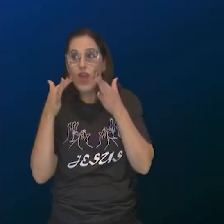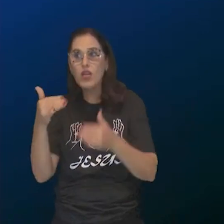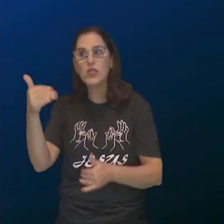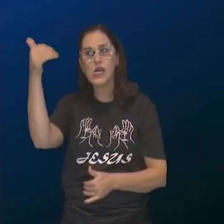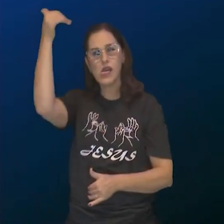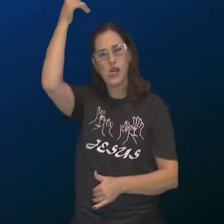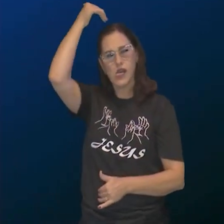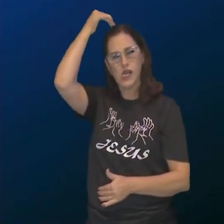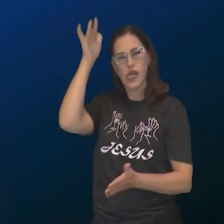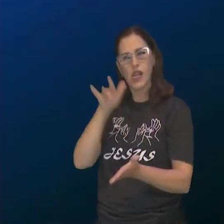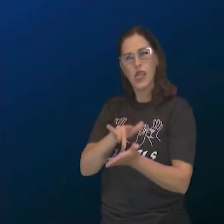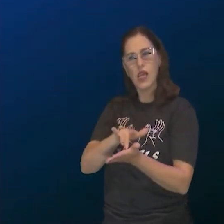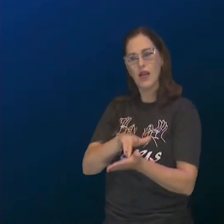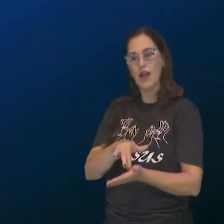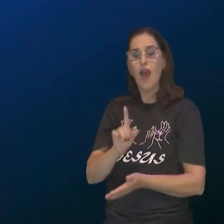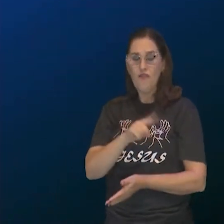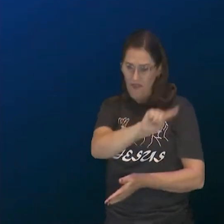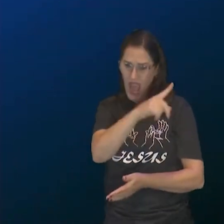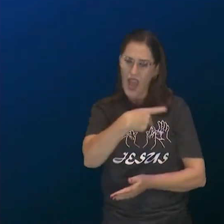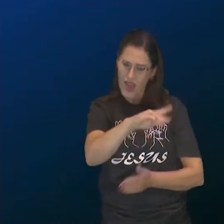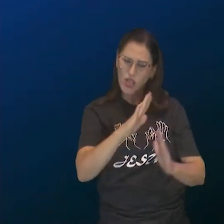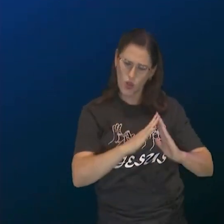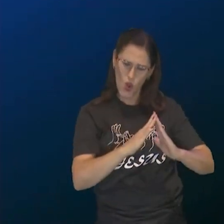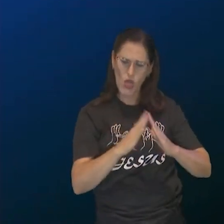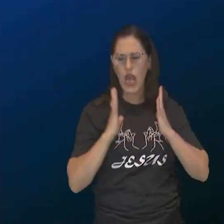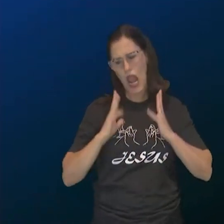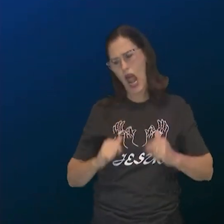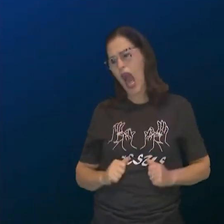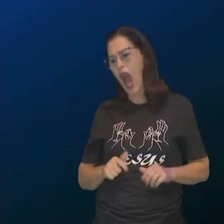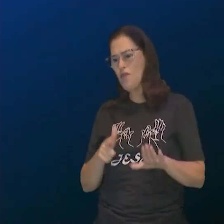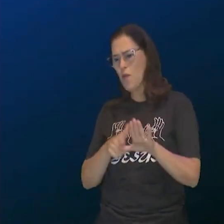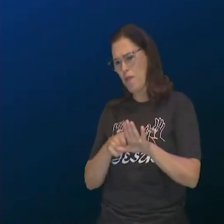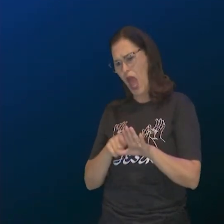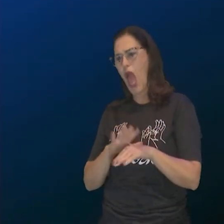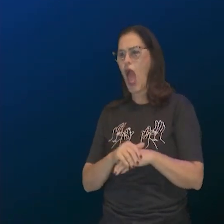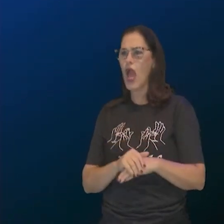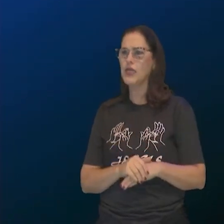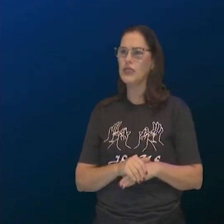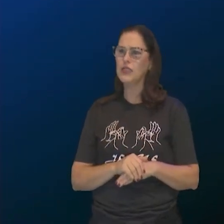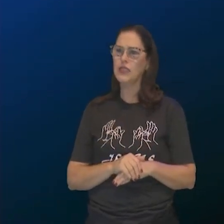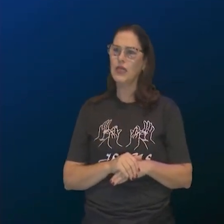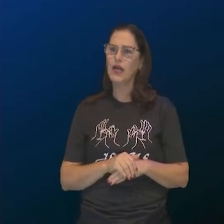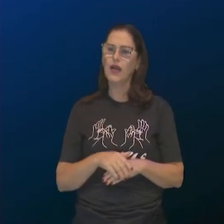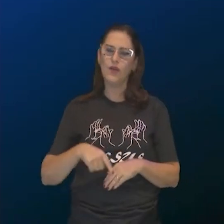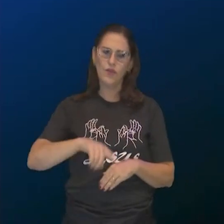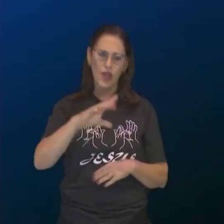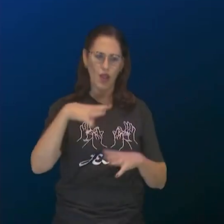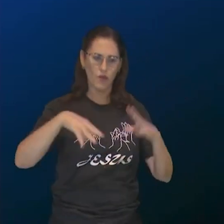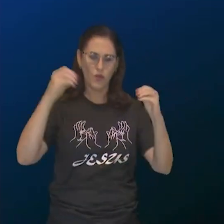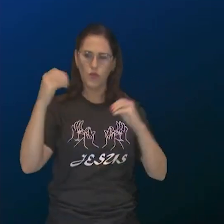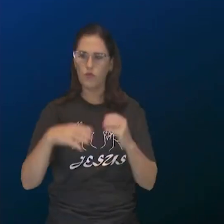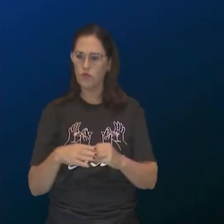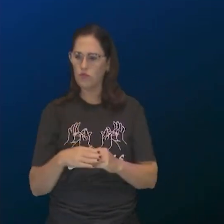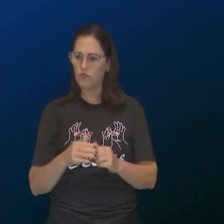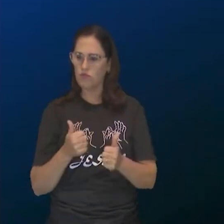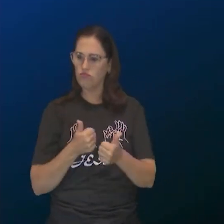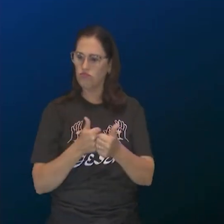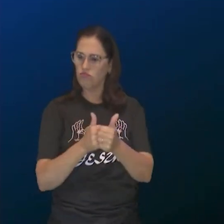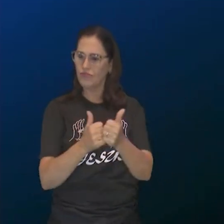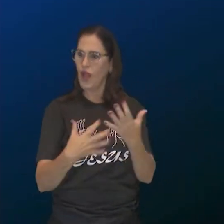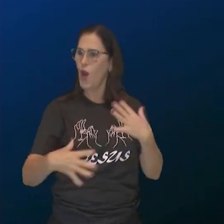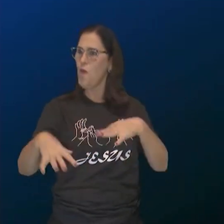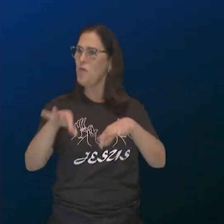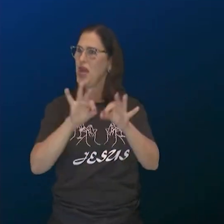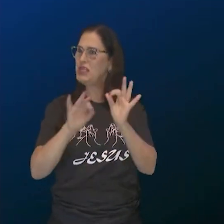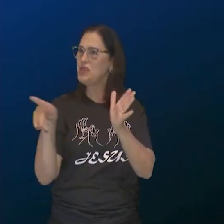cinismo: desce a tua casa, Urias, lava os teus pés. Saindo Urias da casa real, logo se seguiu um presente